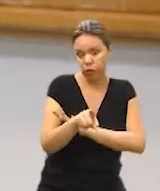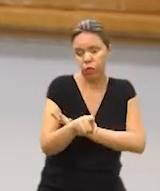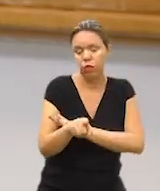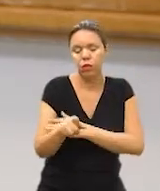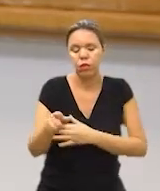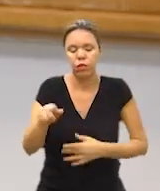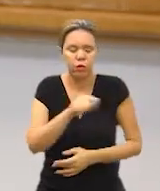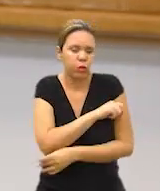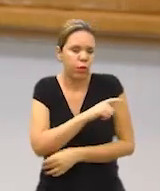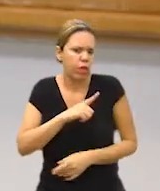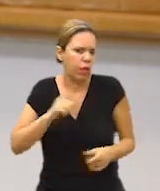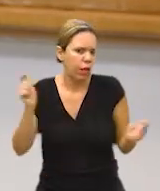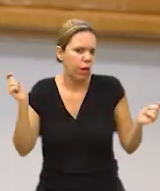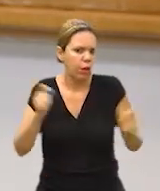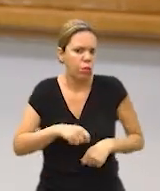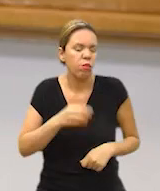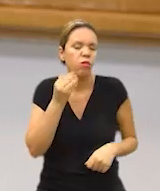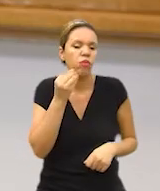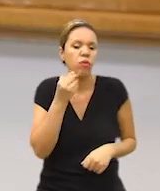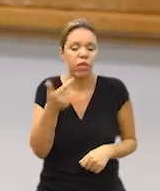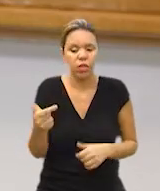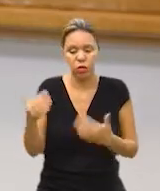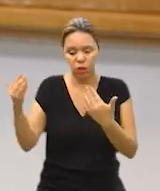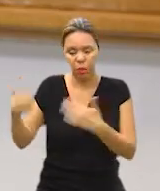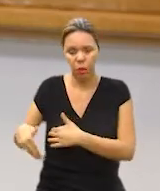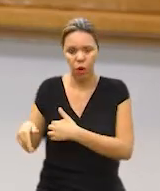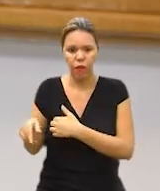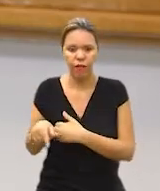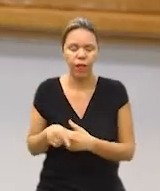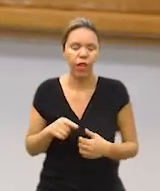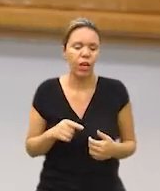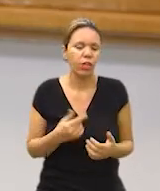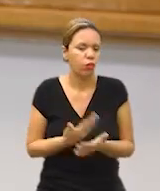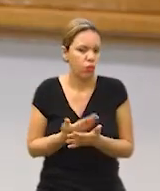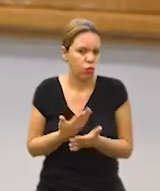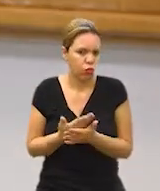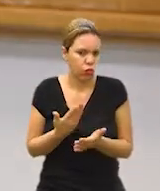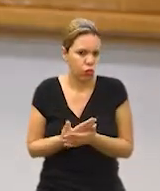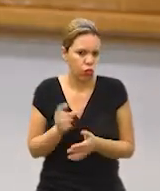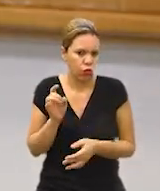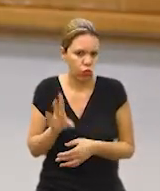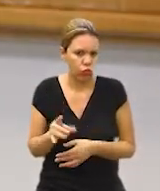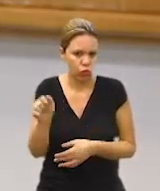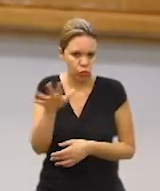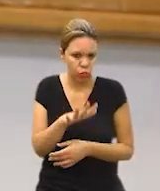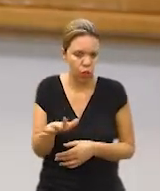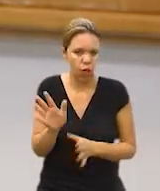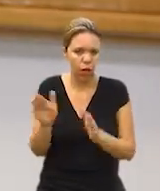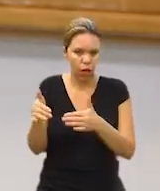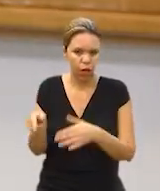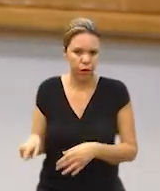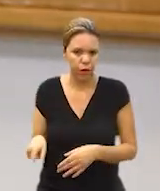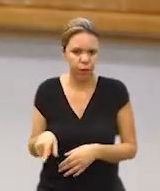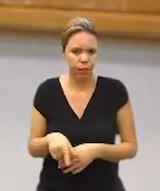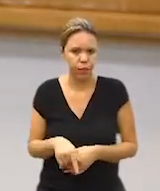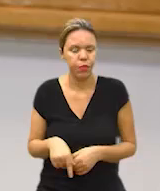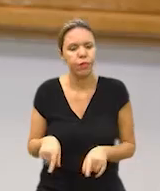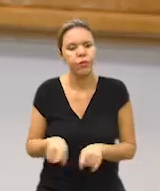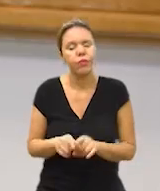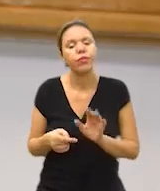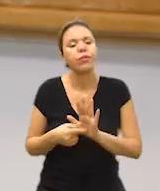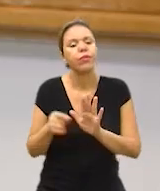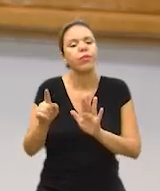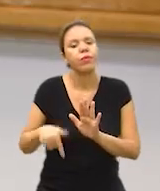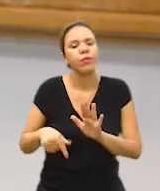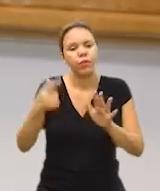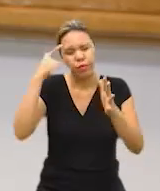tem a possibilidade, na segunda fase, de estudar apenas uma área específica e de mostrar